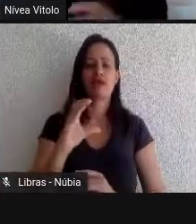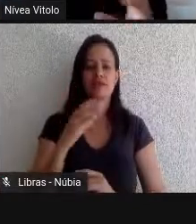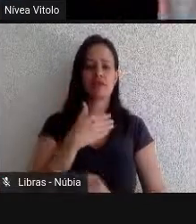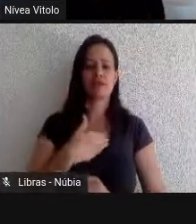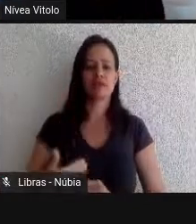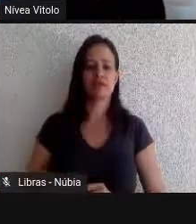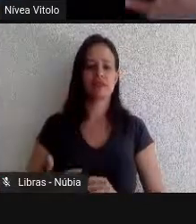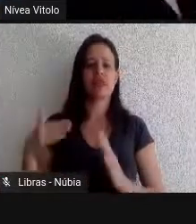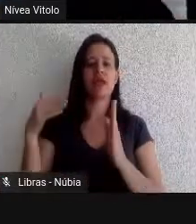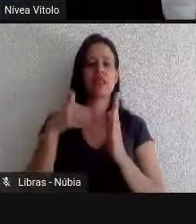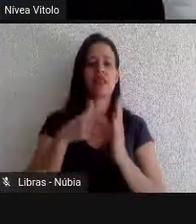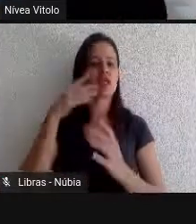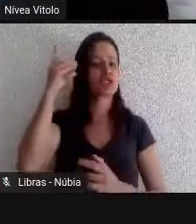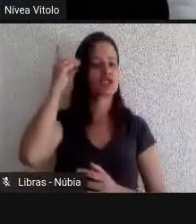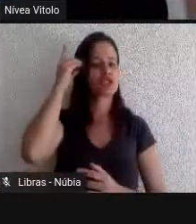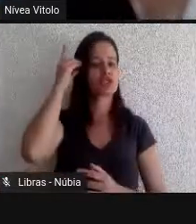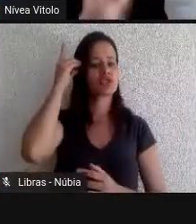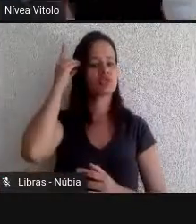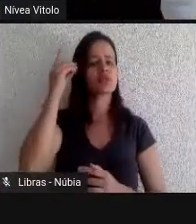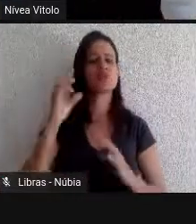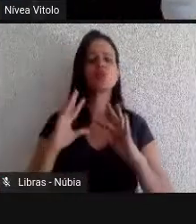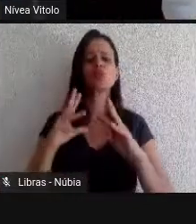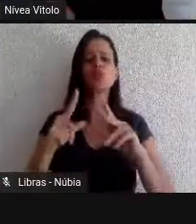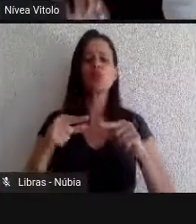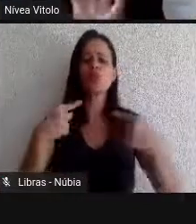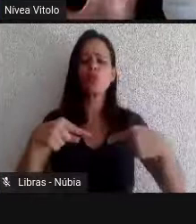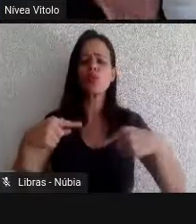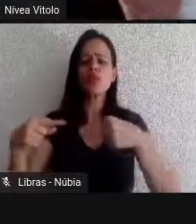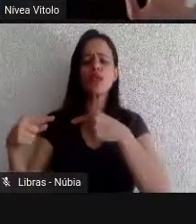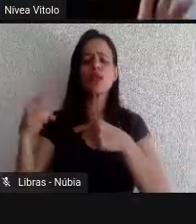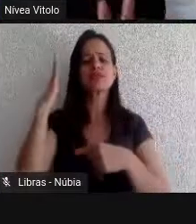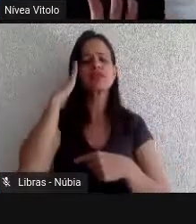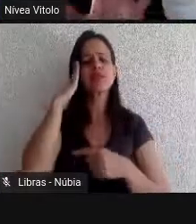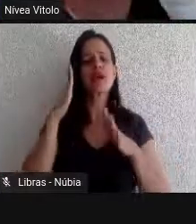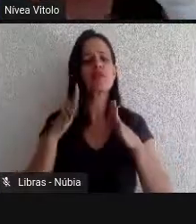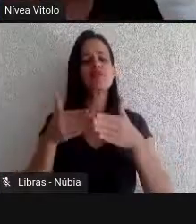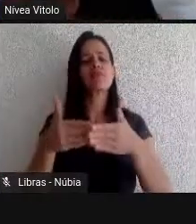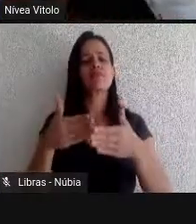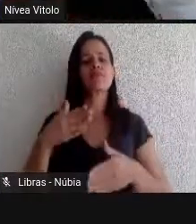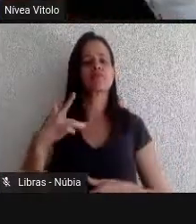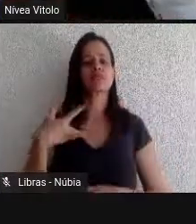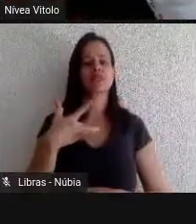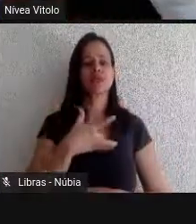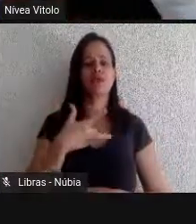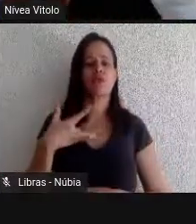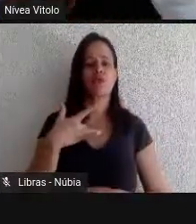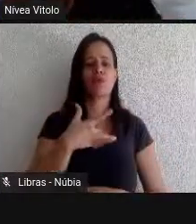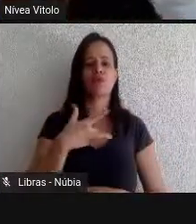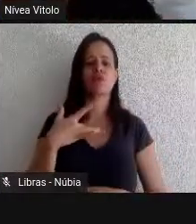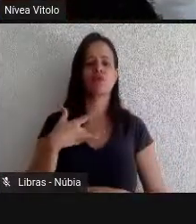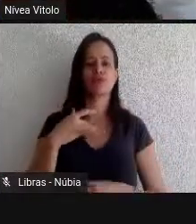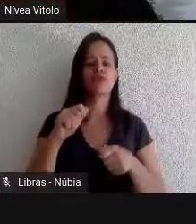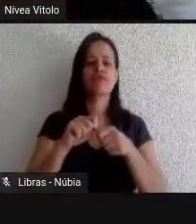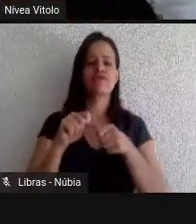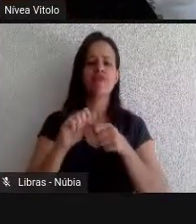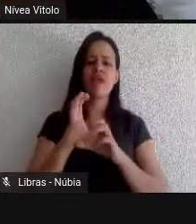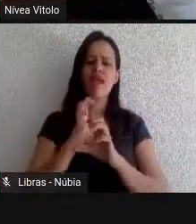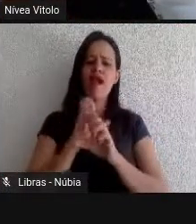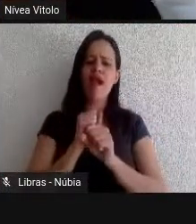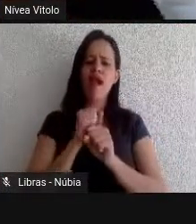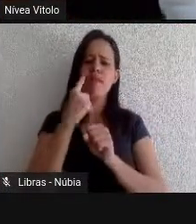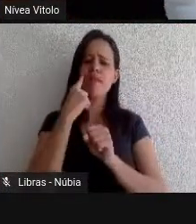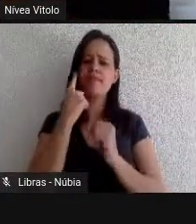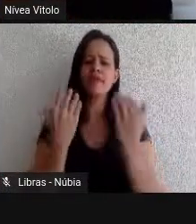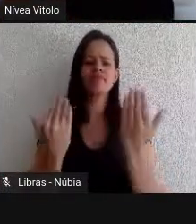I. Tanto para todas as políticas, como para as políticas de saúde. Eu fiz também o cálculo para todas as políticas, para ter uma base de